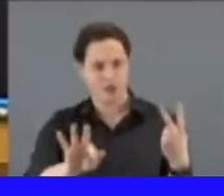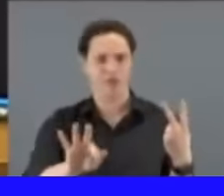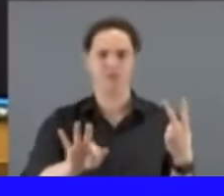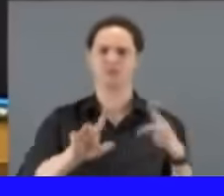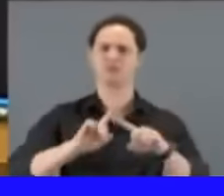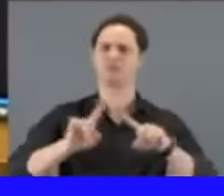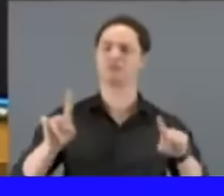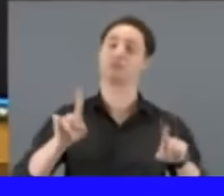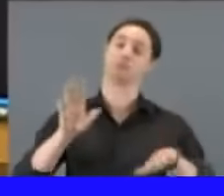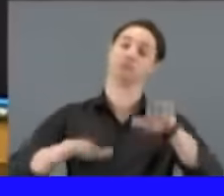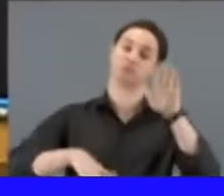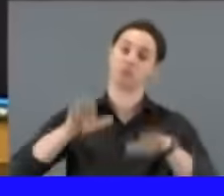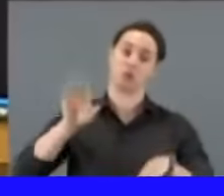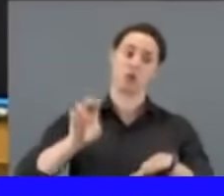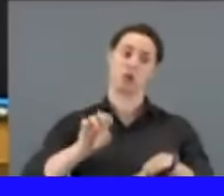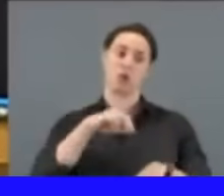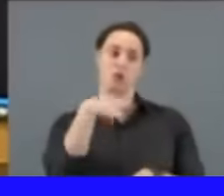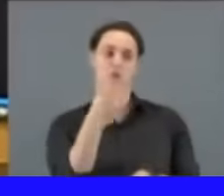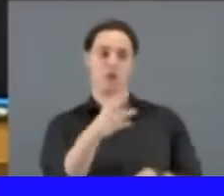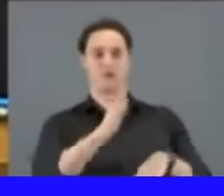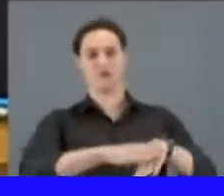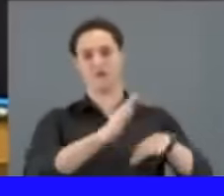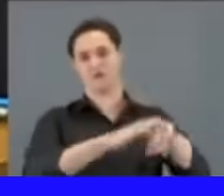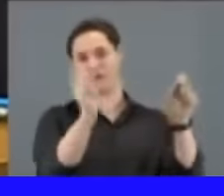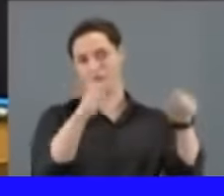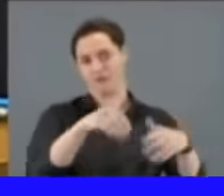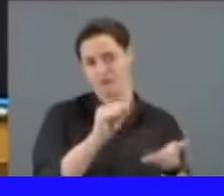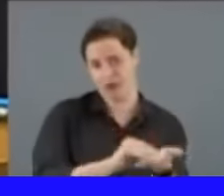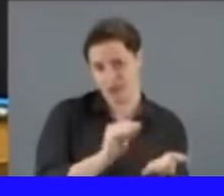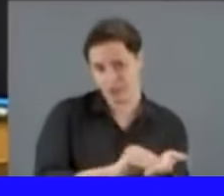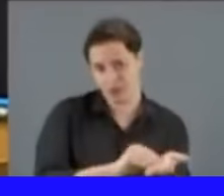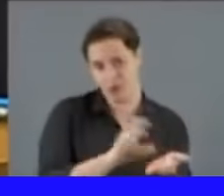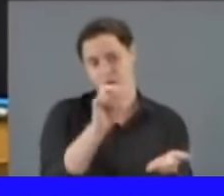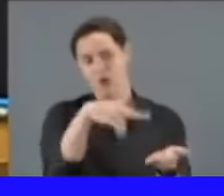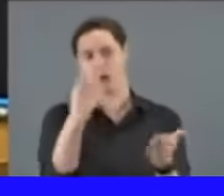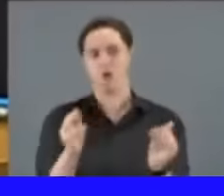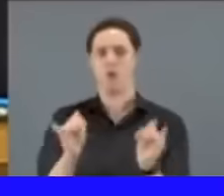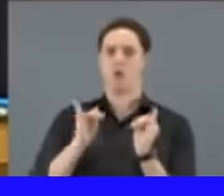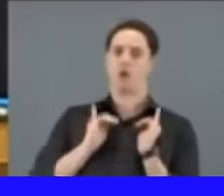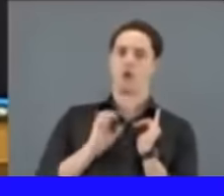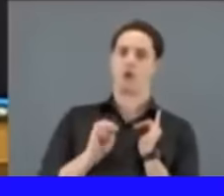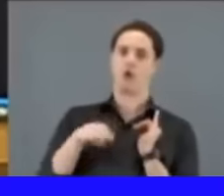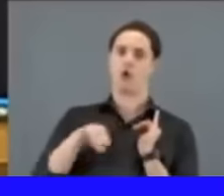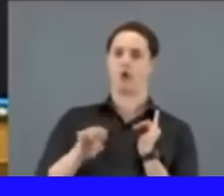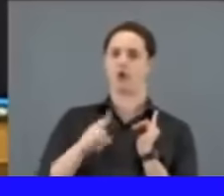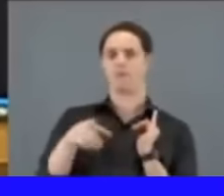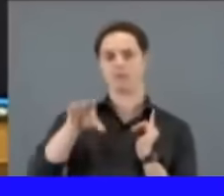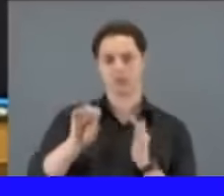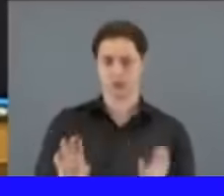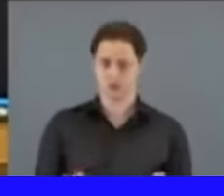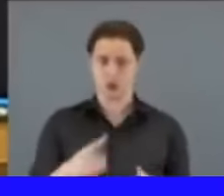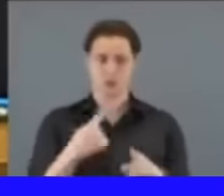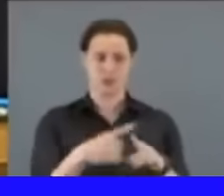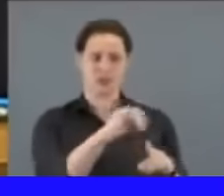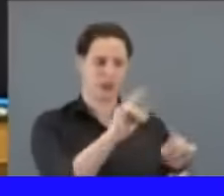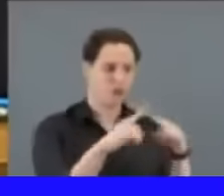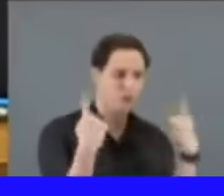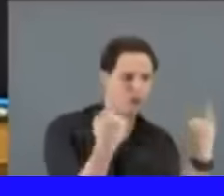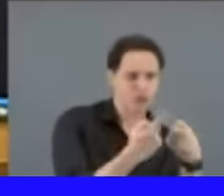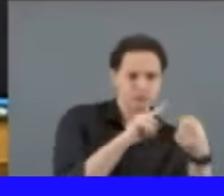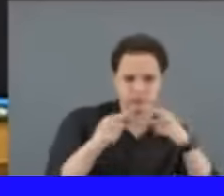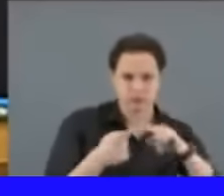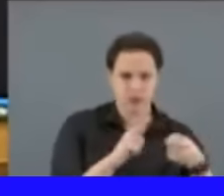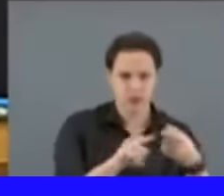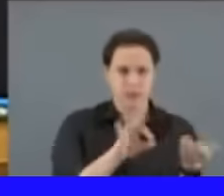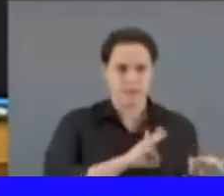uma. Ou foi incompetência, ou foi um ato de omissão. Porque se você está reunindo com a PF, tem ali informes da